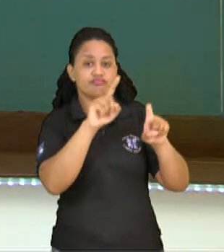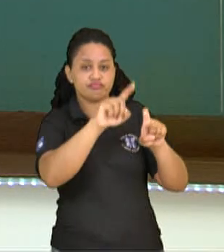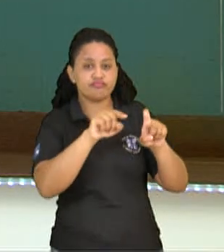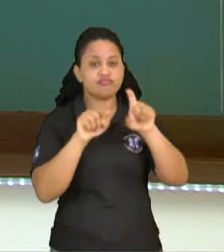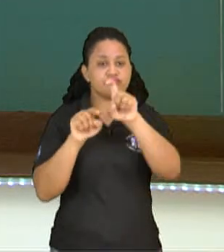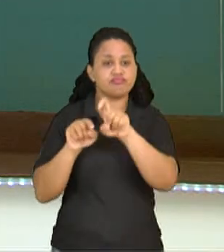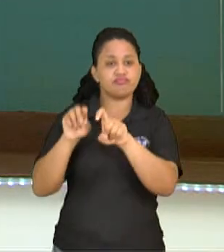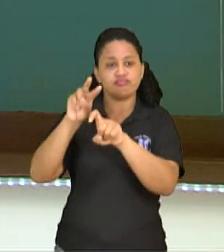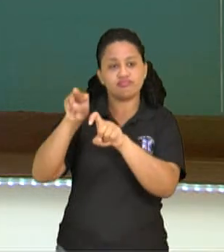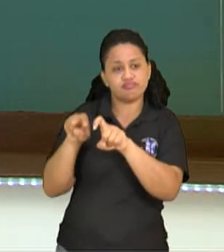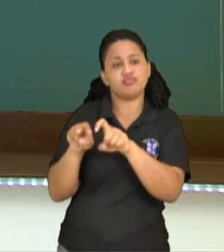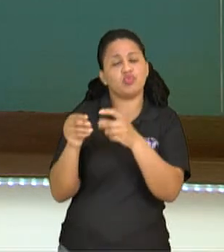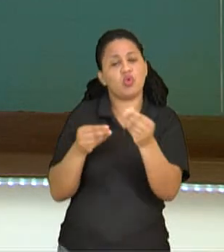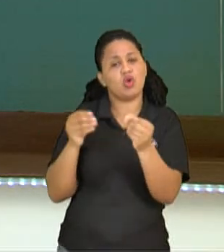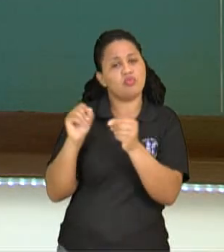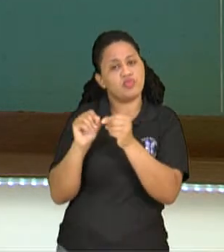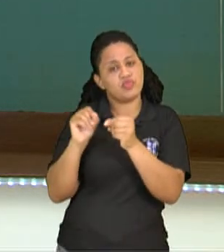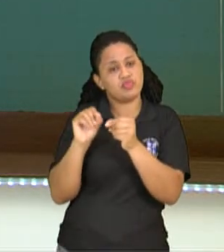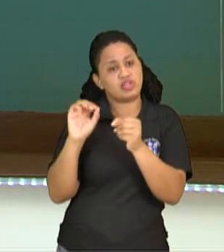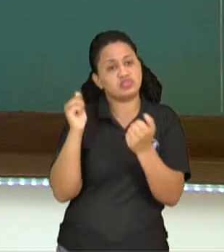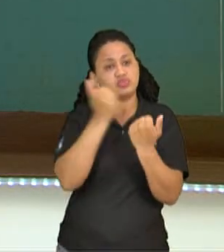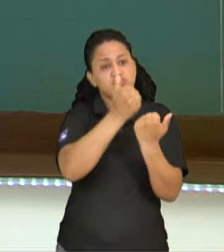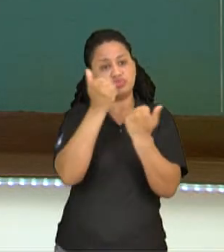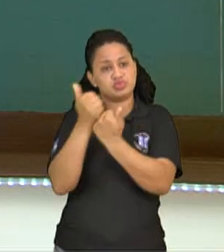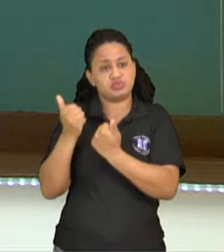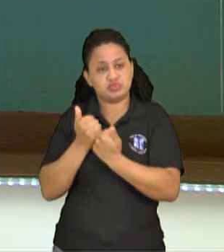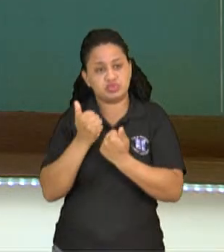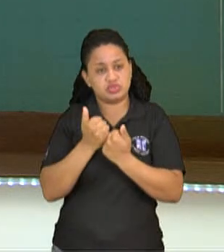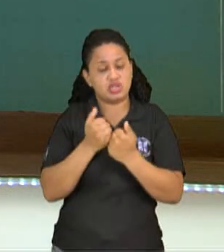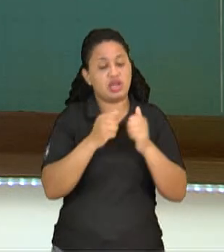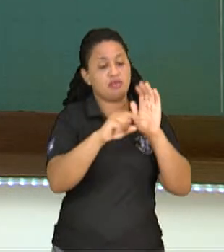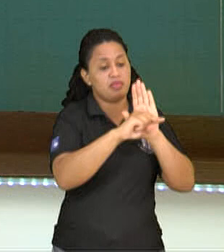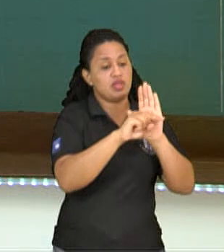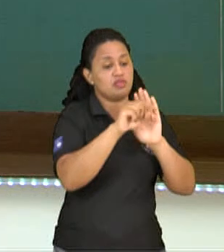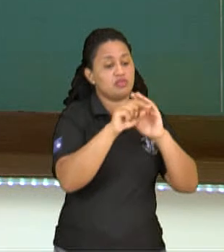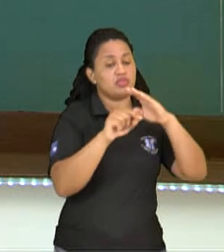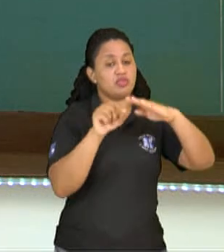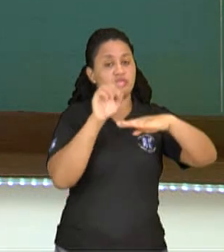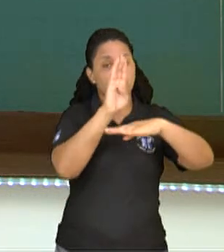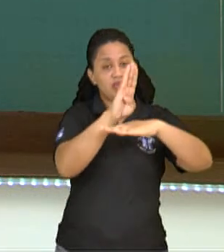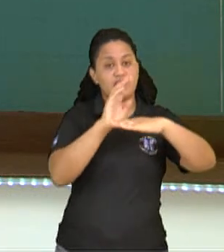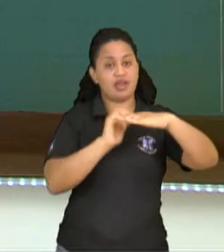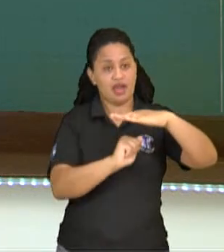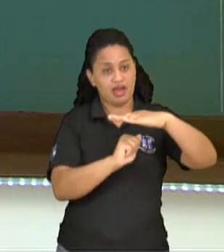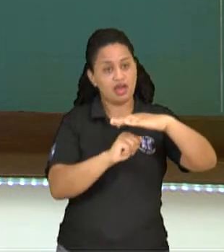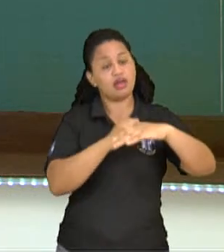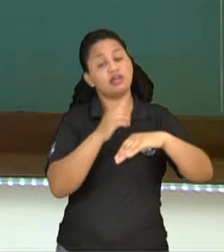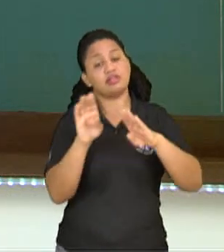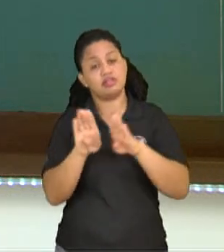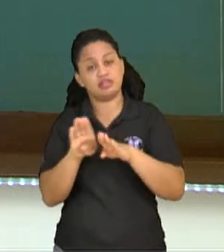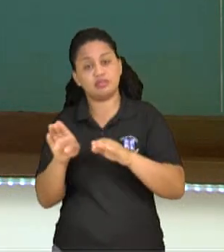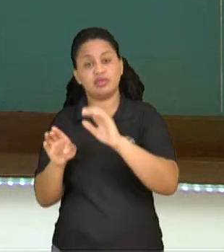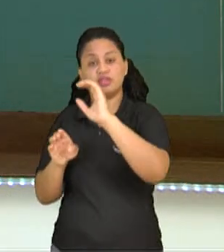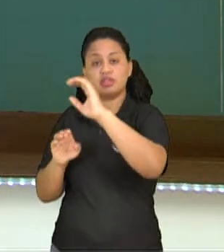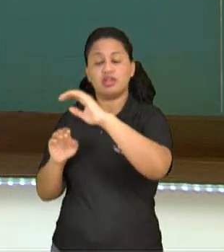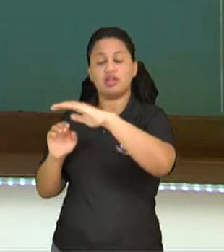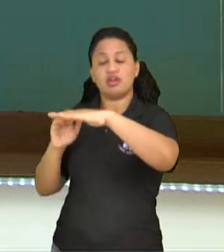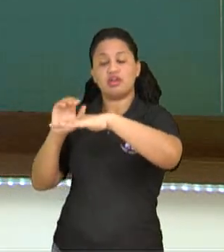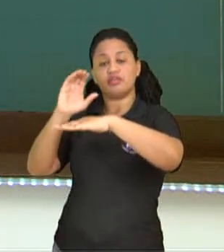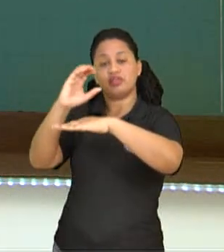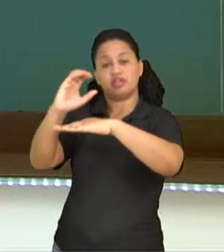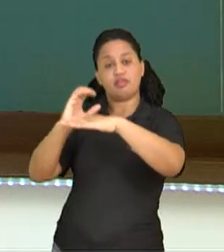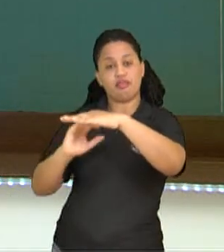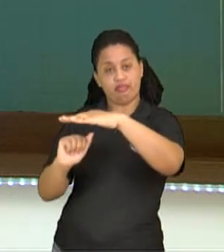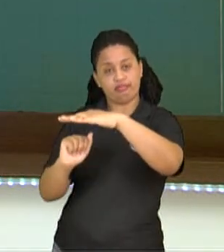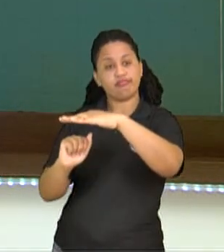você consegue fazendo essa substituição. Menos b sobre a e c sobre a. Você vai encontrar as duas soluções.